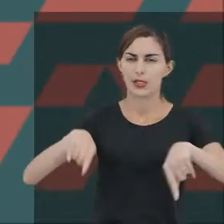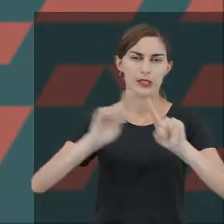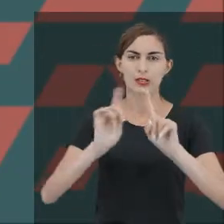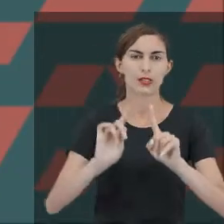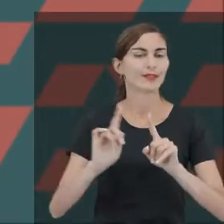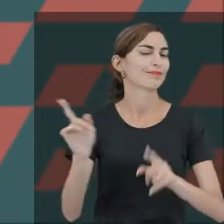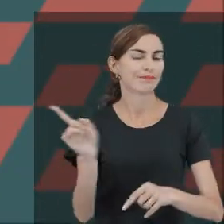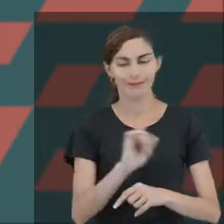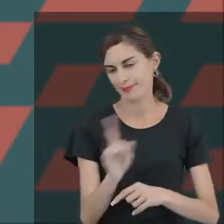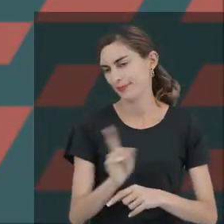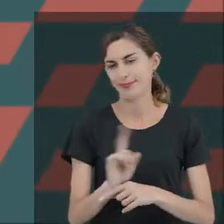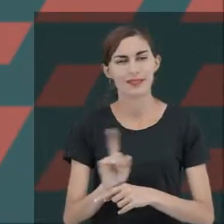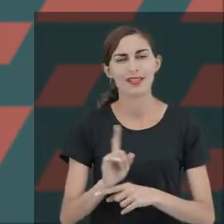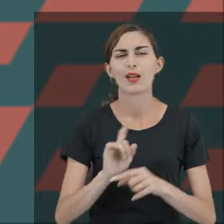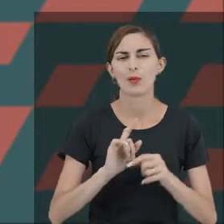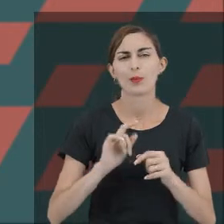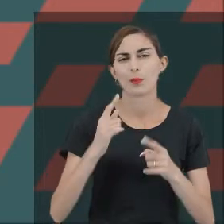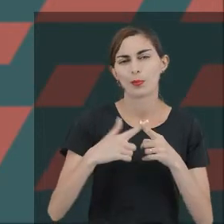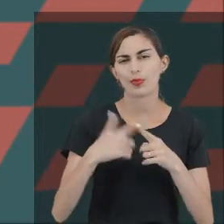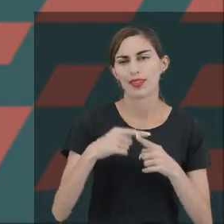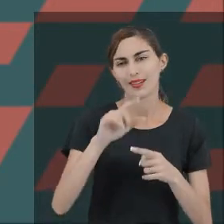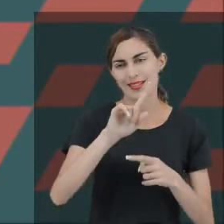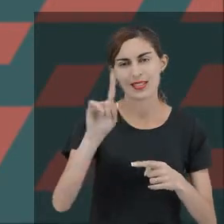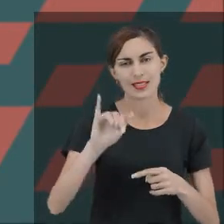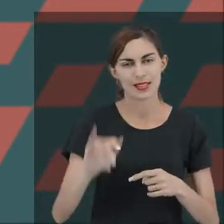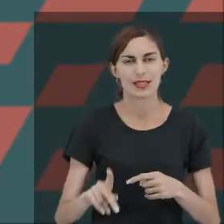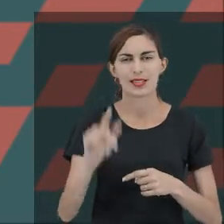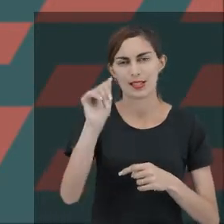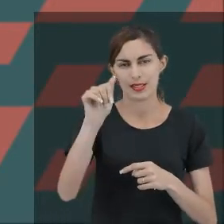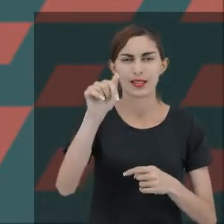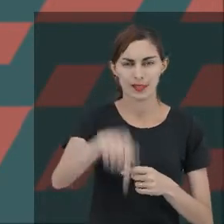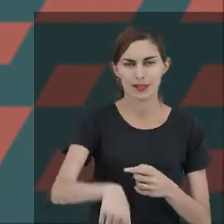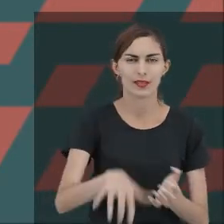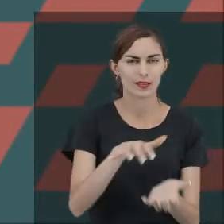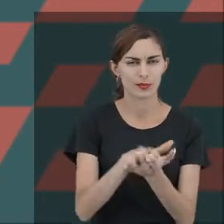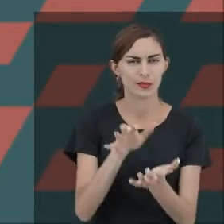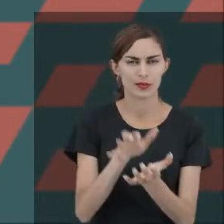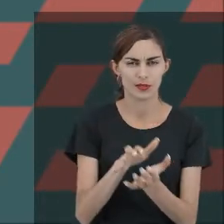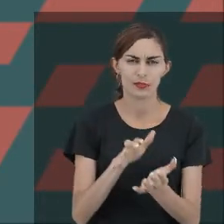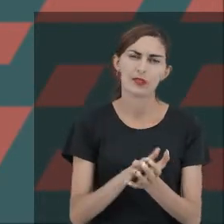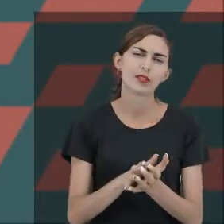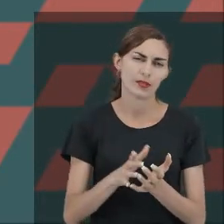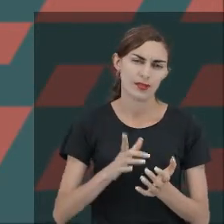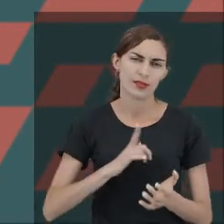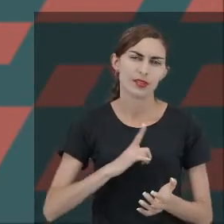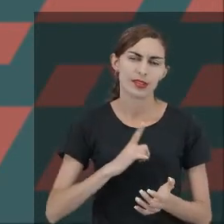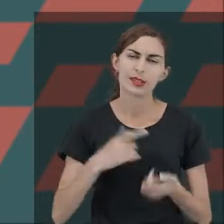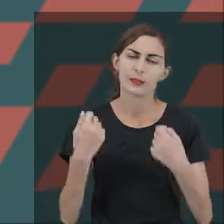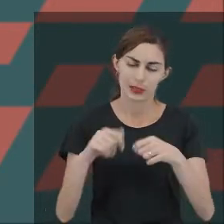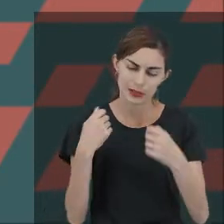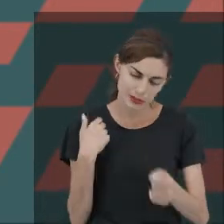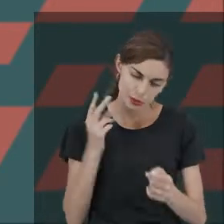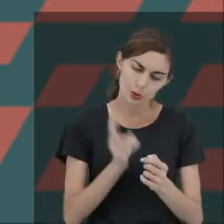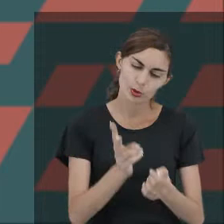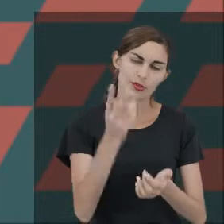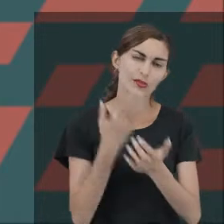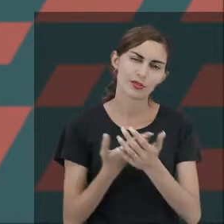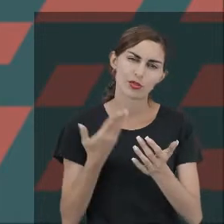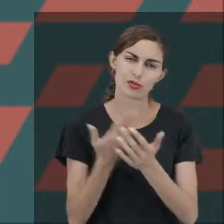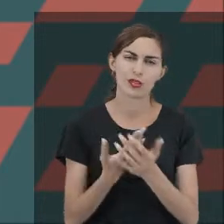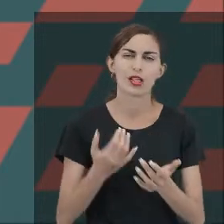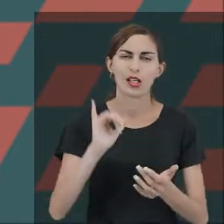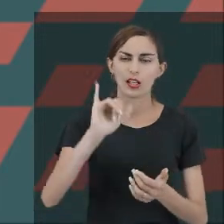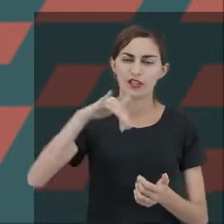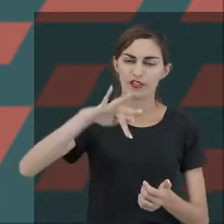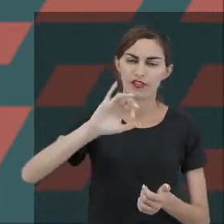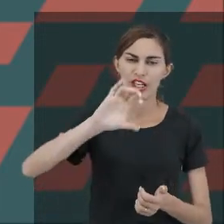precisa de uma gestante, de um caso de Zika, que está circulando em Pernambuco, e do mosquito Aedes, para que se configure uma